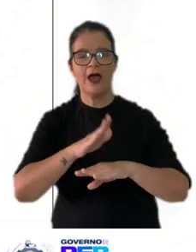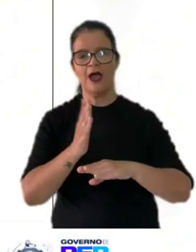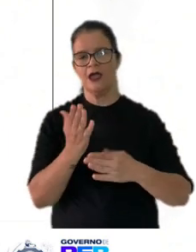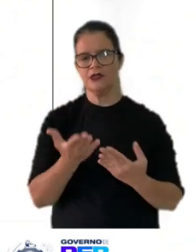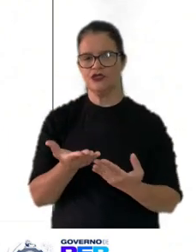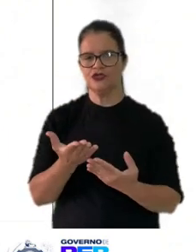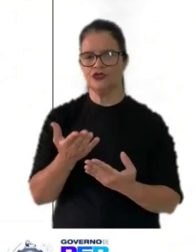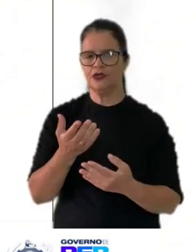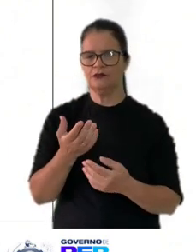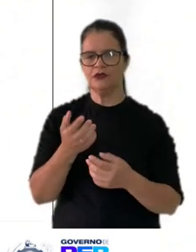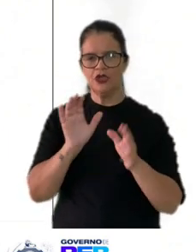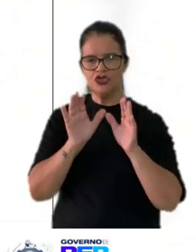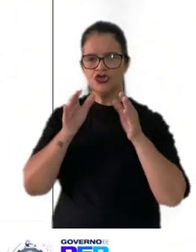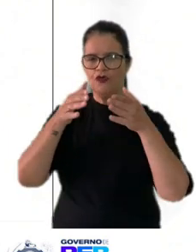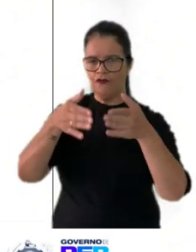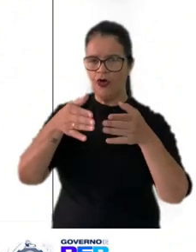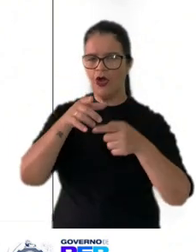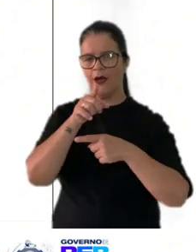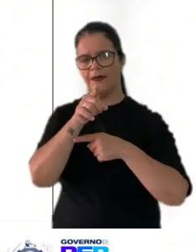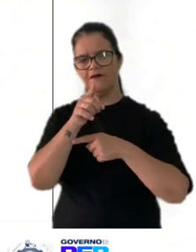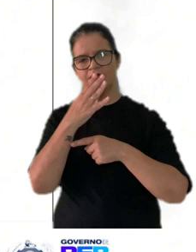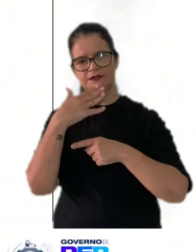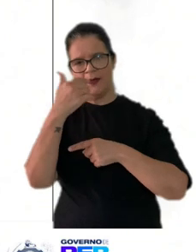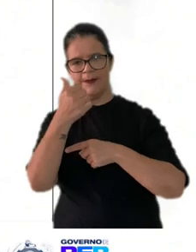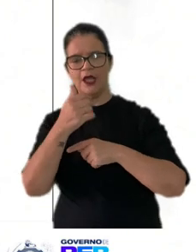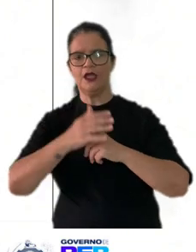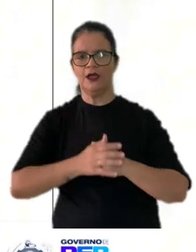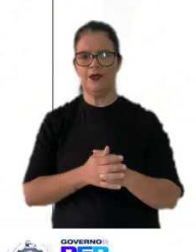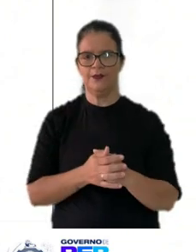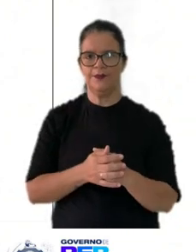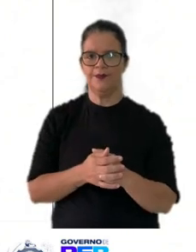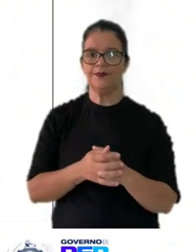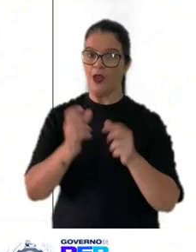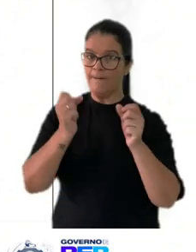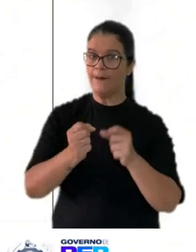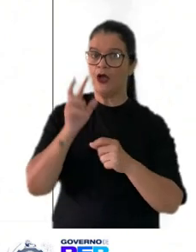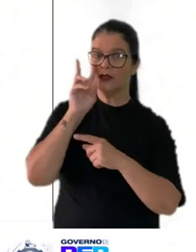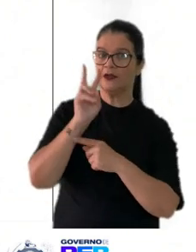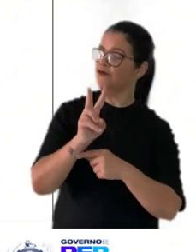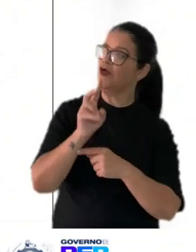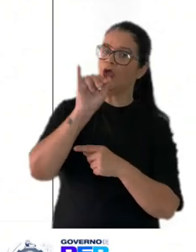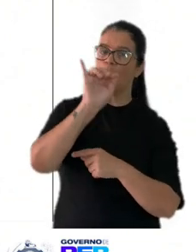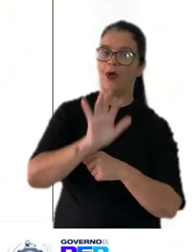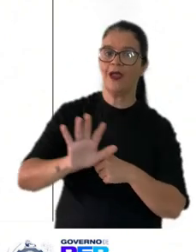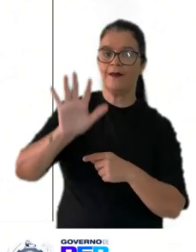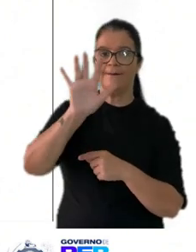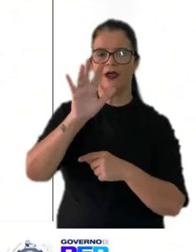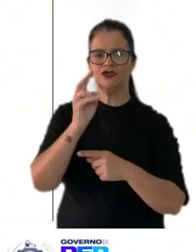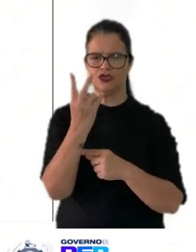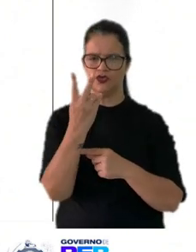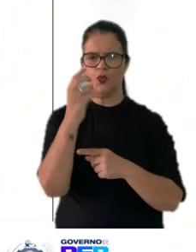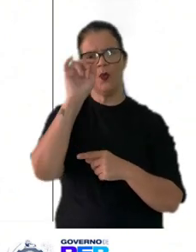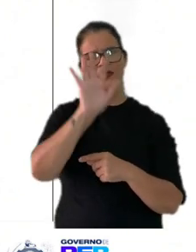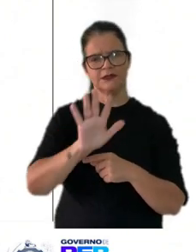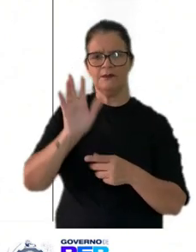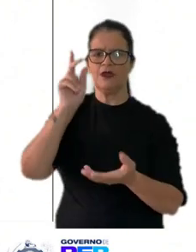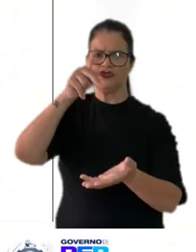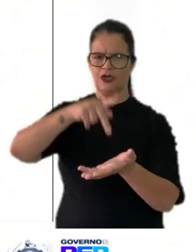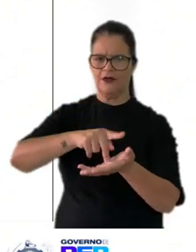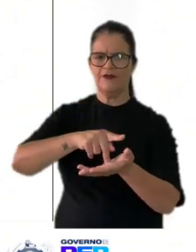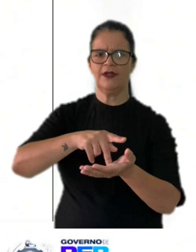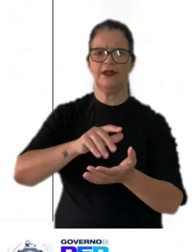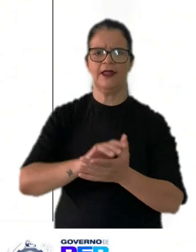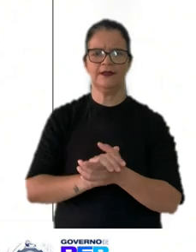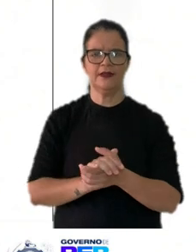deixa eu focar aqui pra vocês pra ficar melhor você pode ver aqui uma imagem duas na verdade não é que